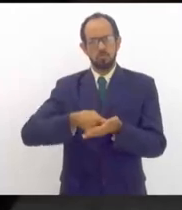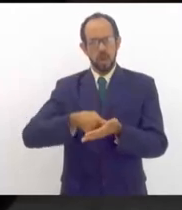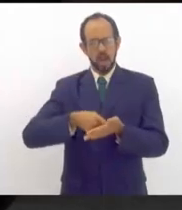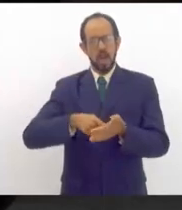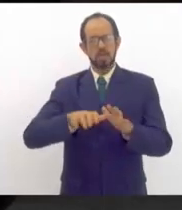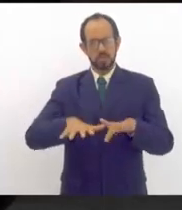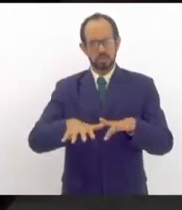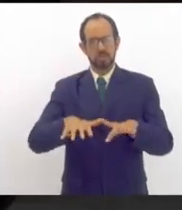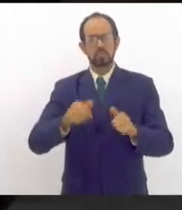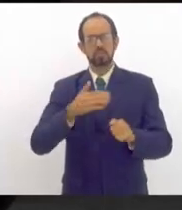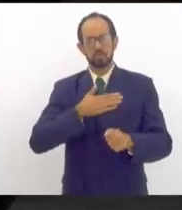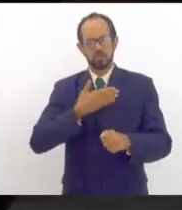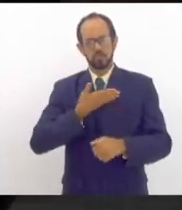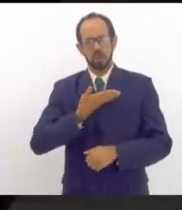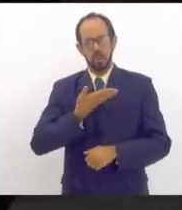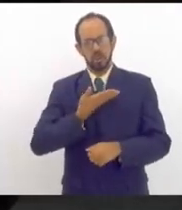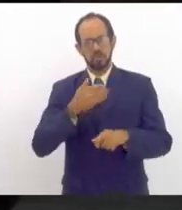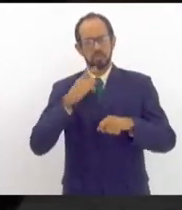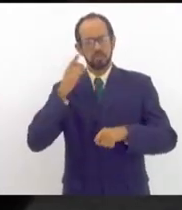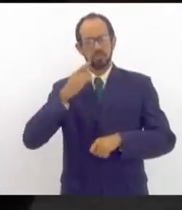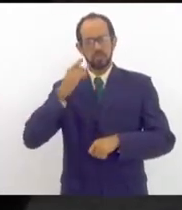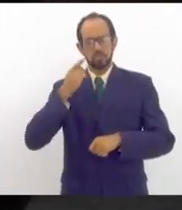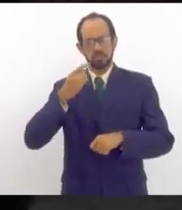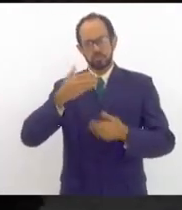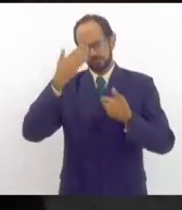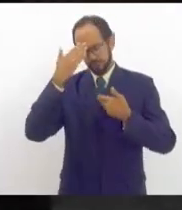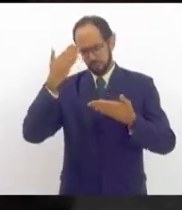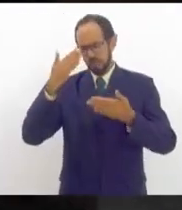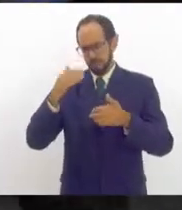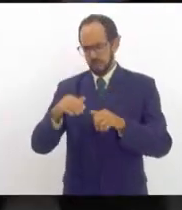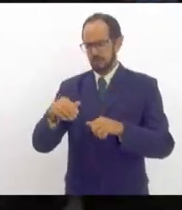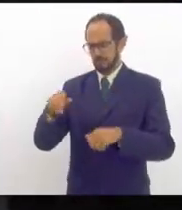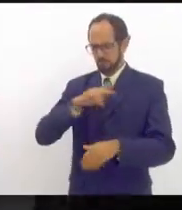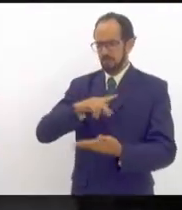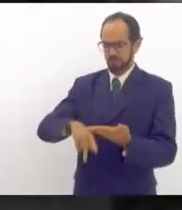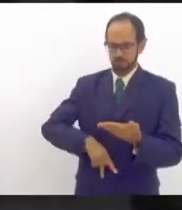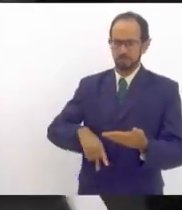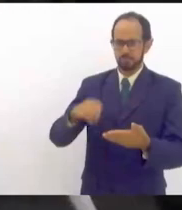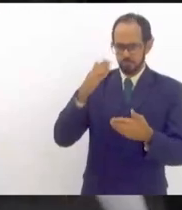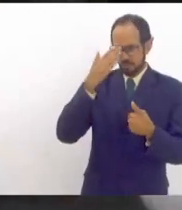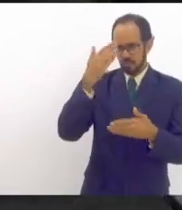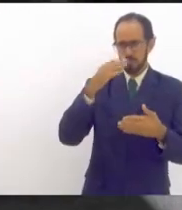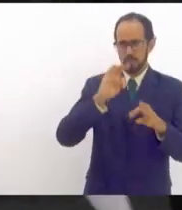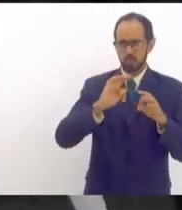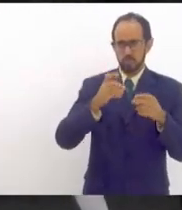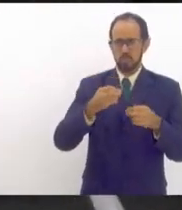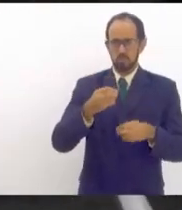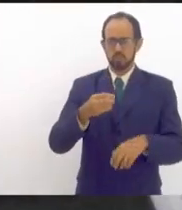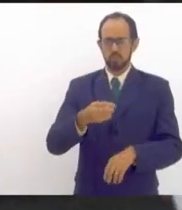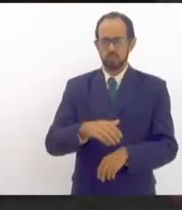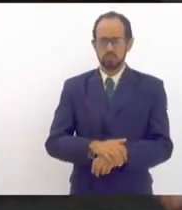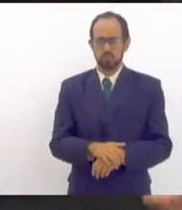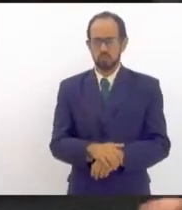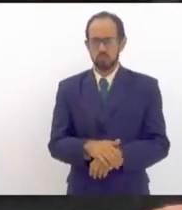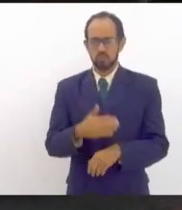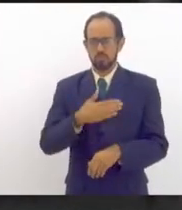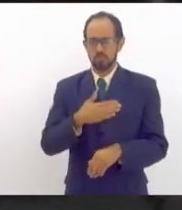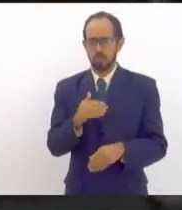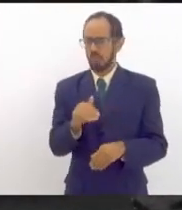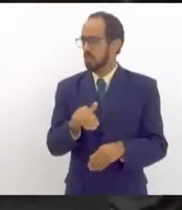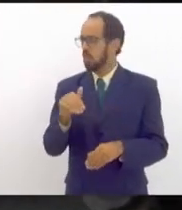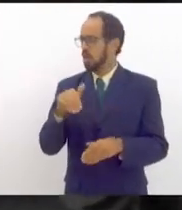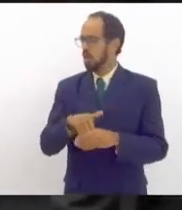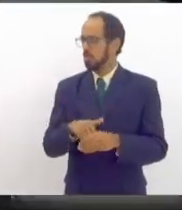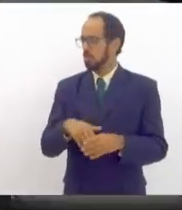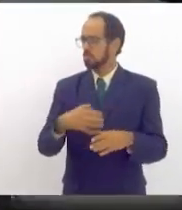companheiros e colegas deputados estamos juntos Muito obrigado mais uma vez muito obrigado Presidente Muito obrigado a todos os meus colegas e o meu eleitor e que